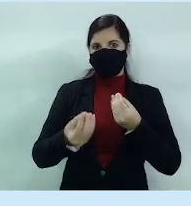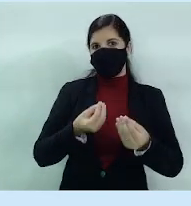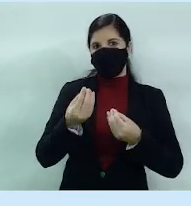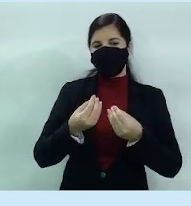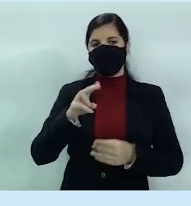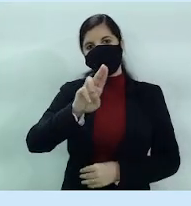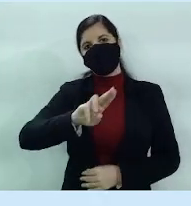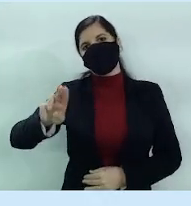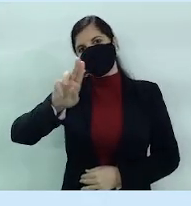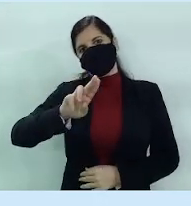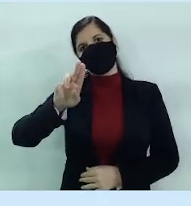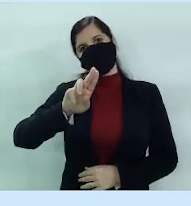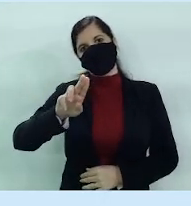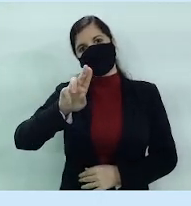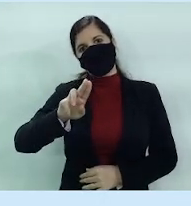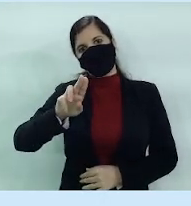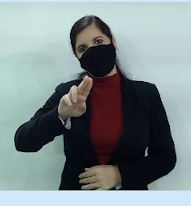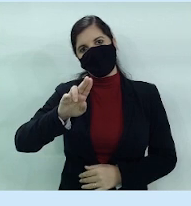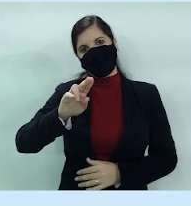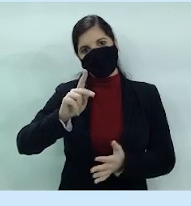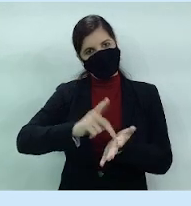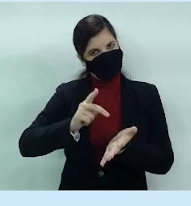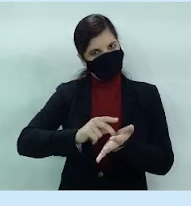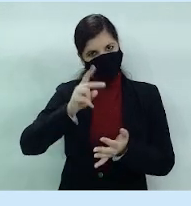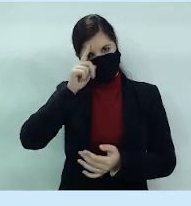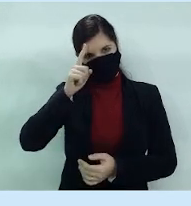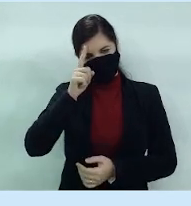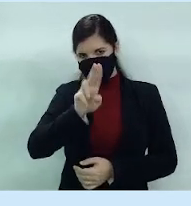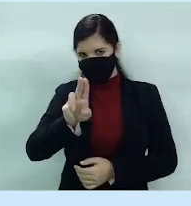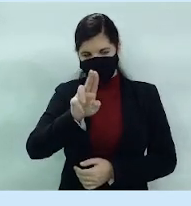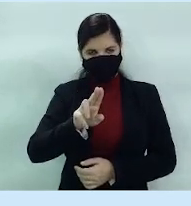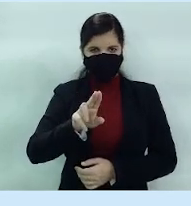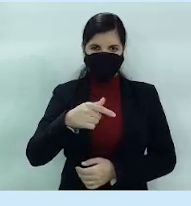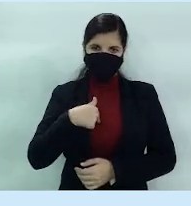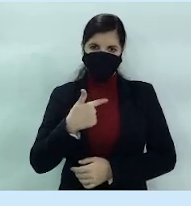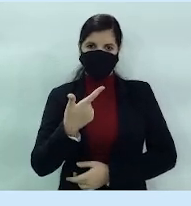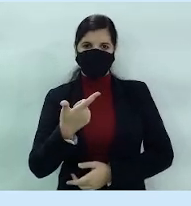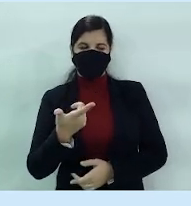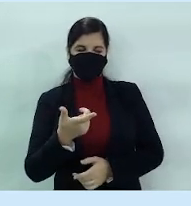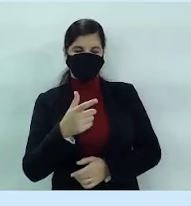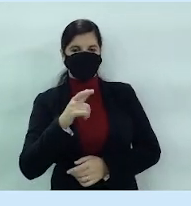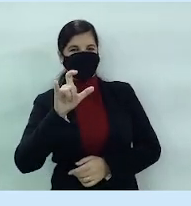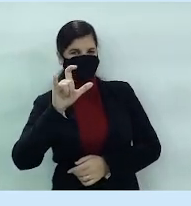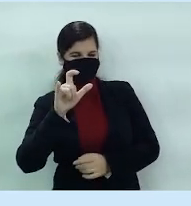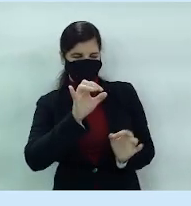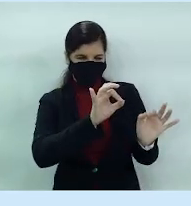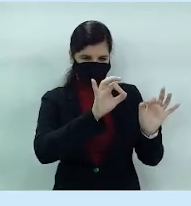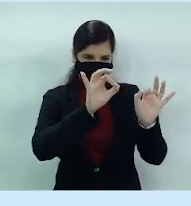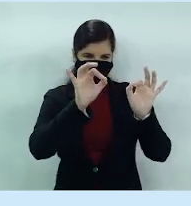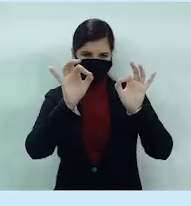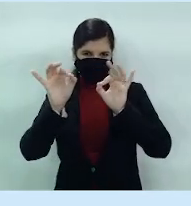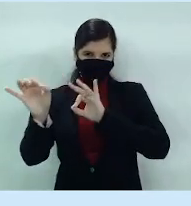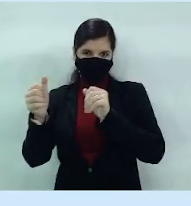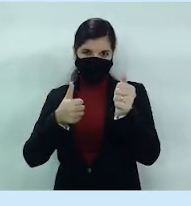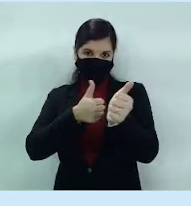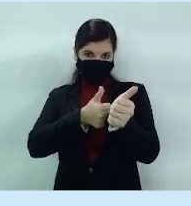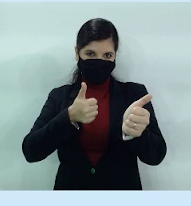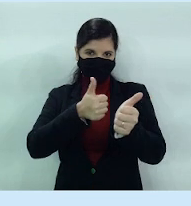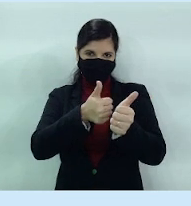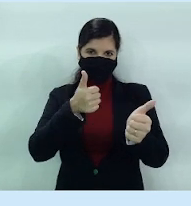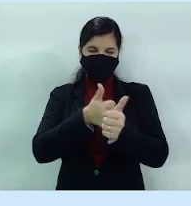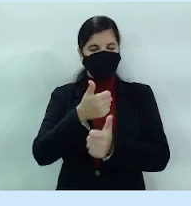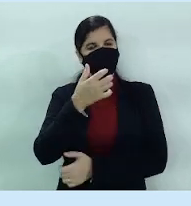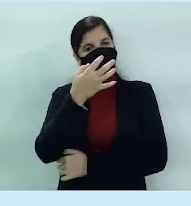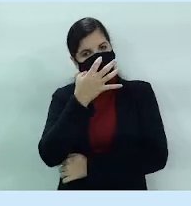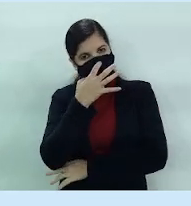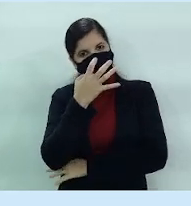realmente utilizassem esses produtos no dia a dia. E aí, como você tem uma admiração, segue aquela pessoa,